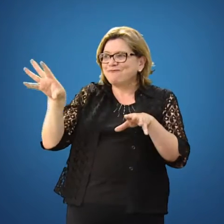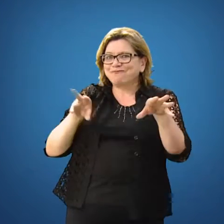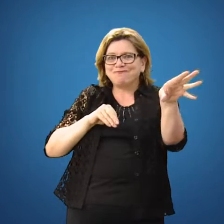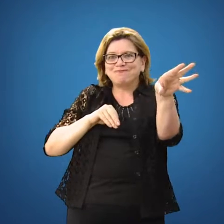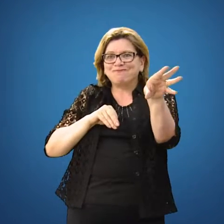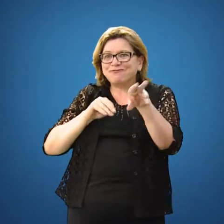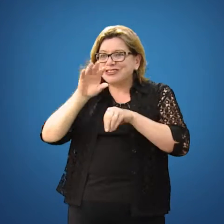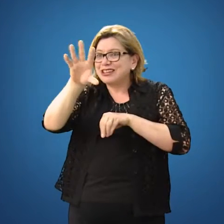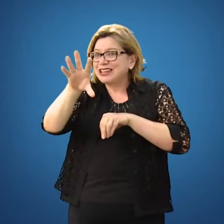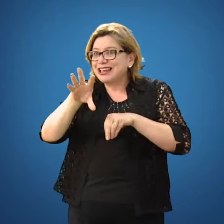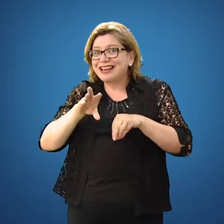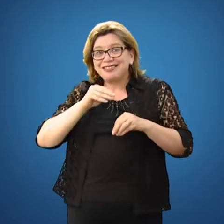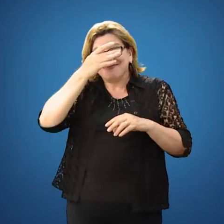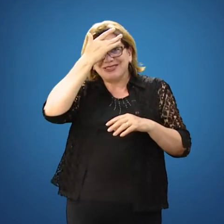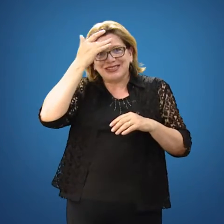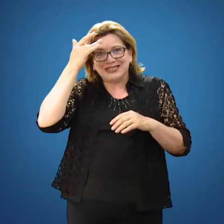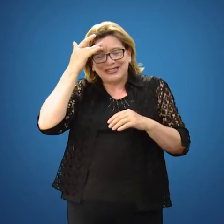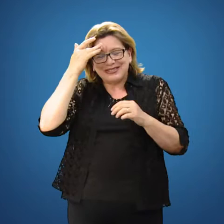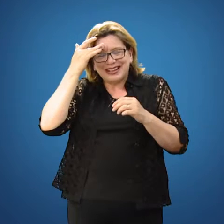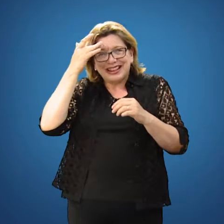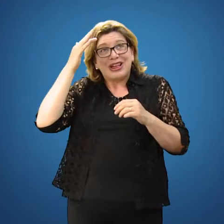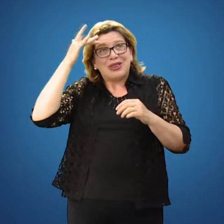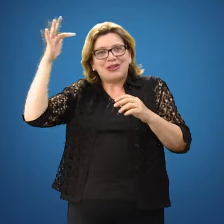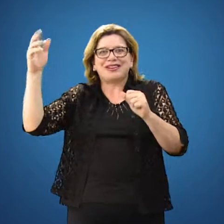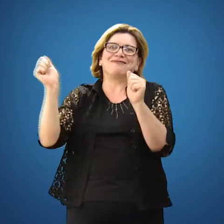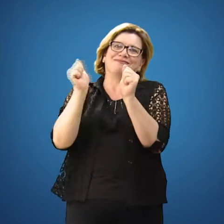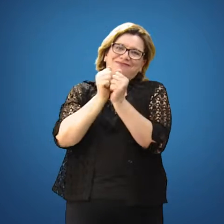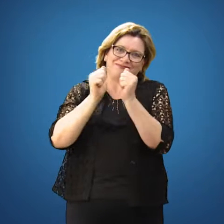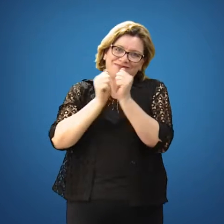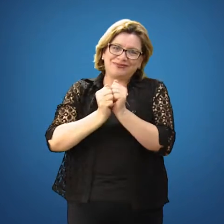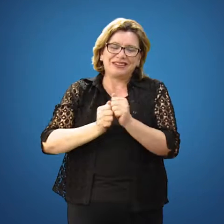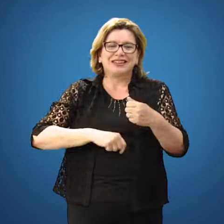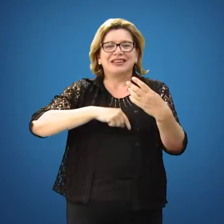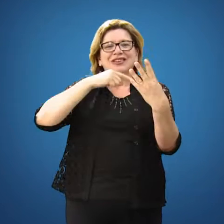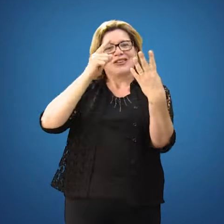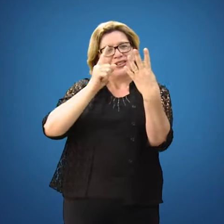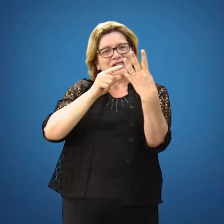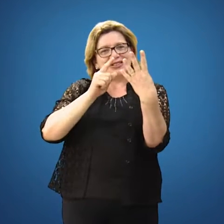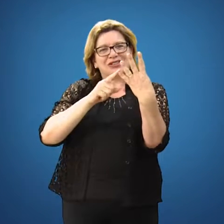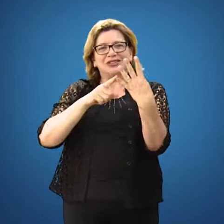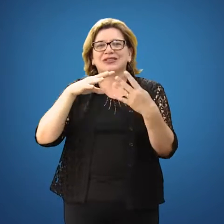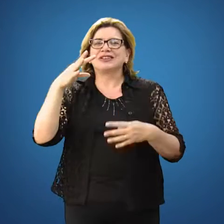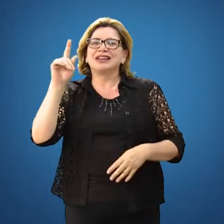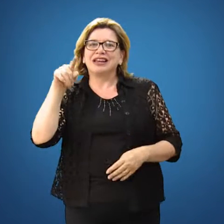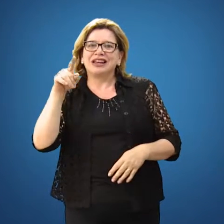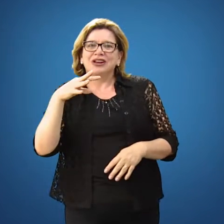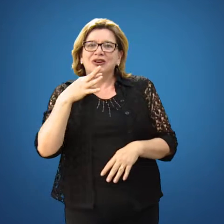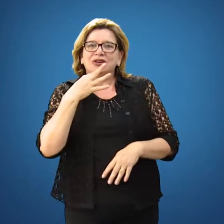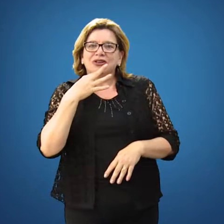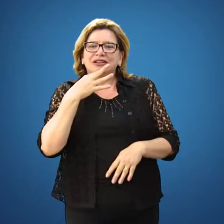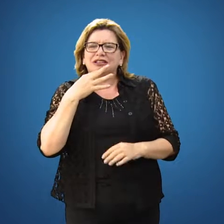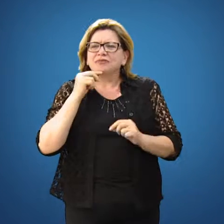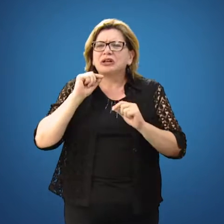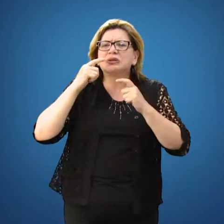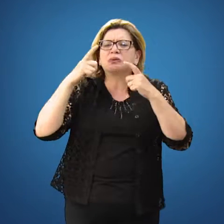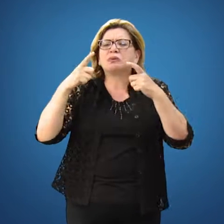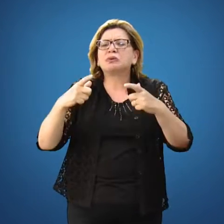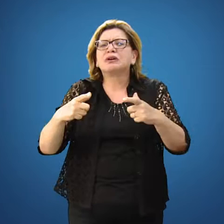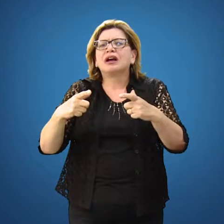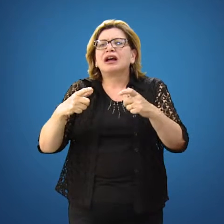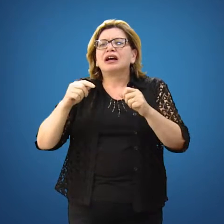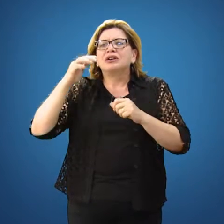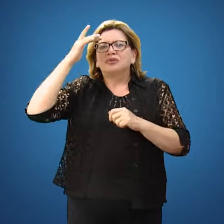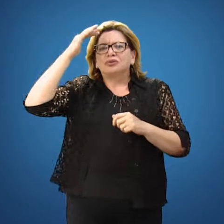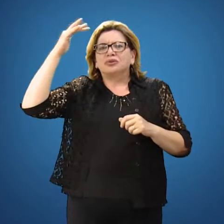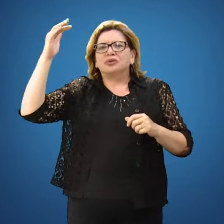os outros para o seu sonho, né? E o quarto, então, é o conhecimento sobre o ambiente do sonho.